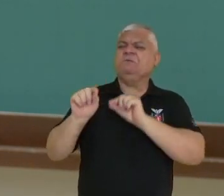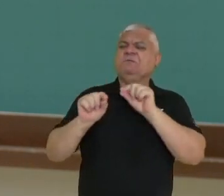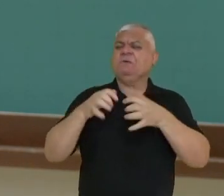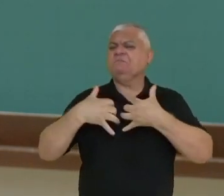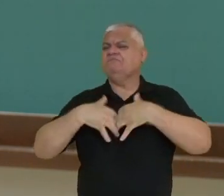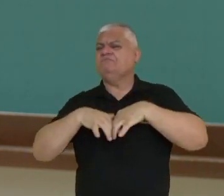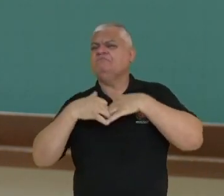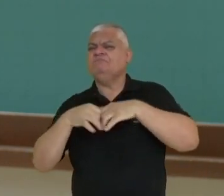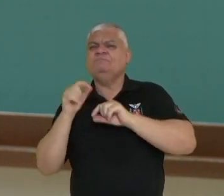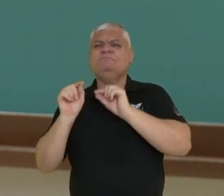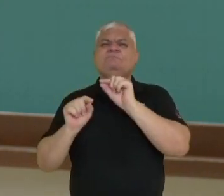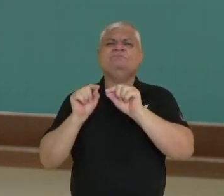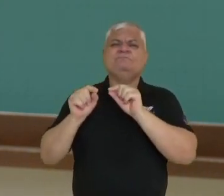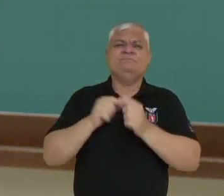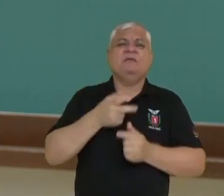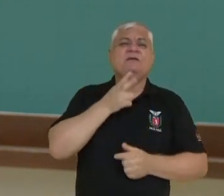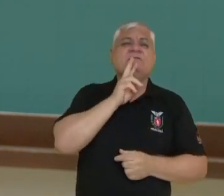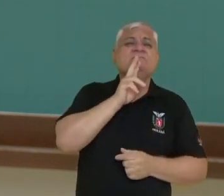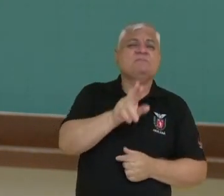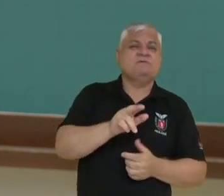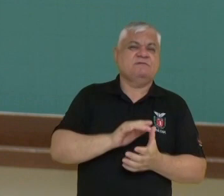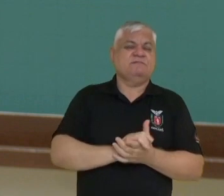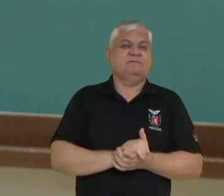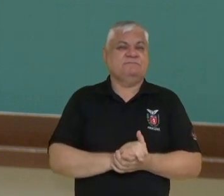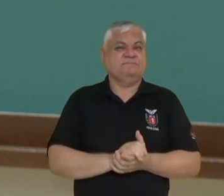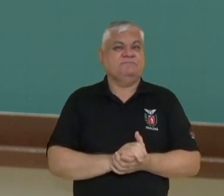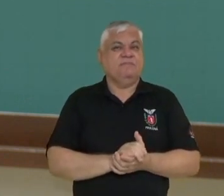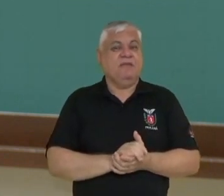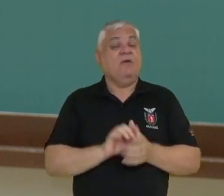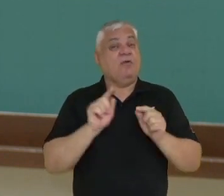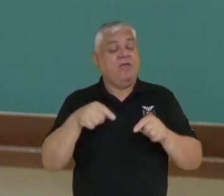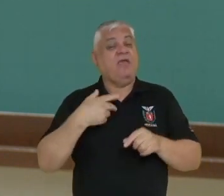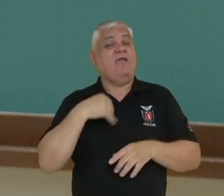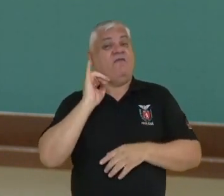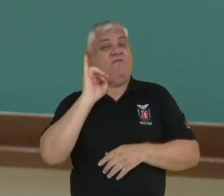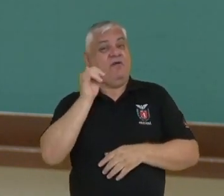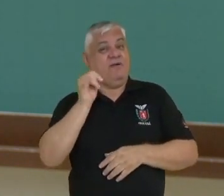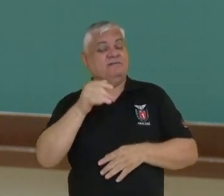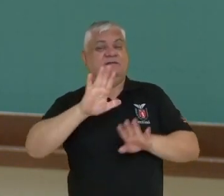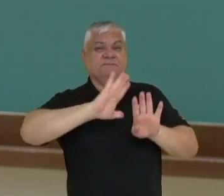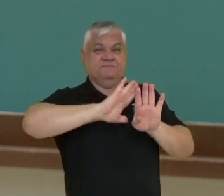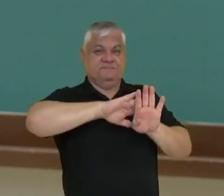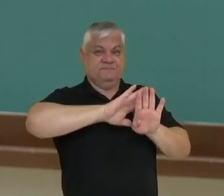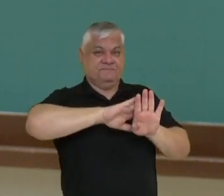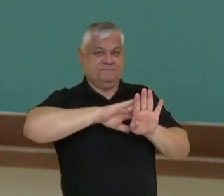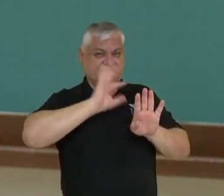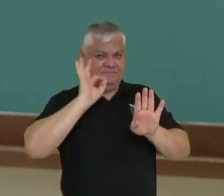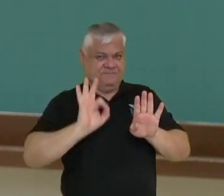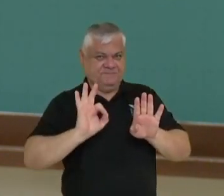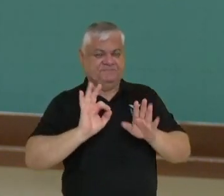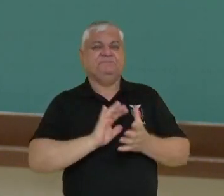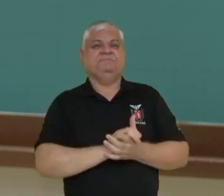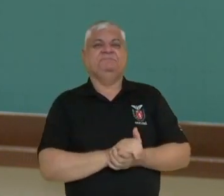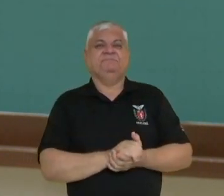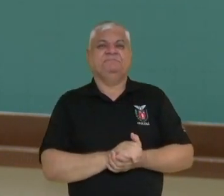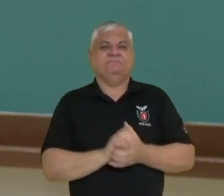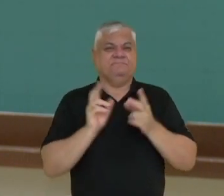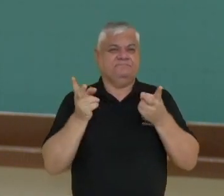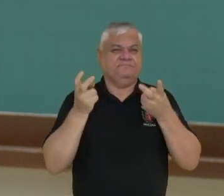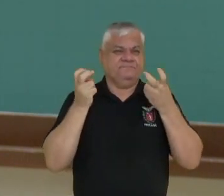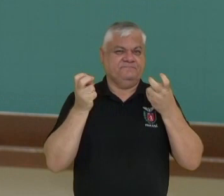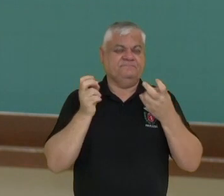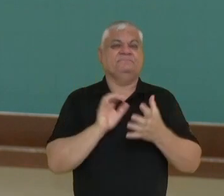no que pode ser a possível resposta, né? Aí seria uma informação implícita, certo?